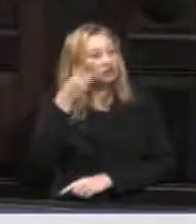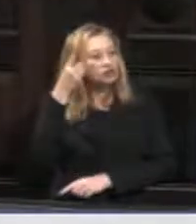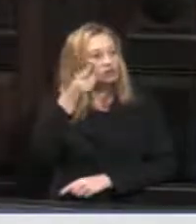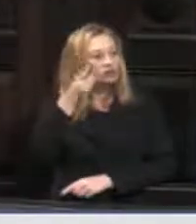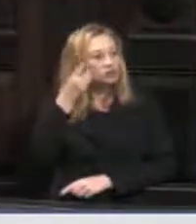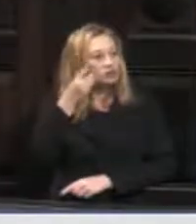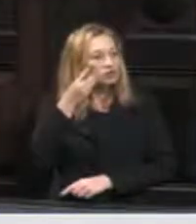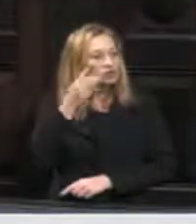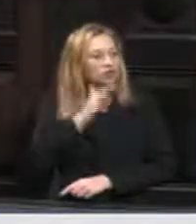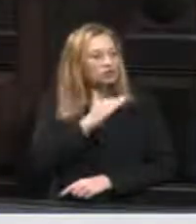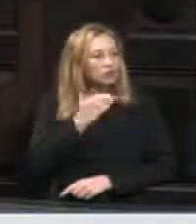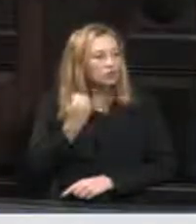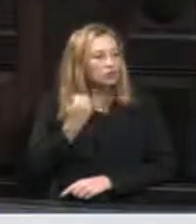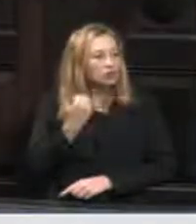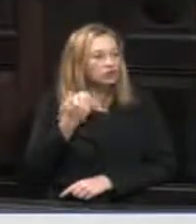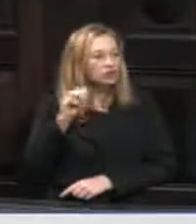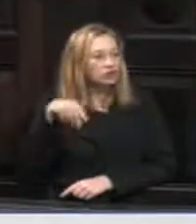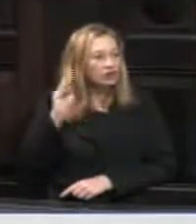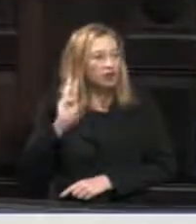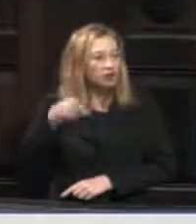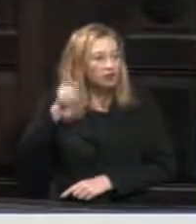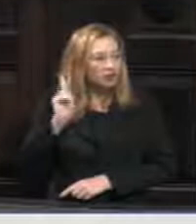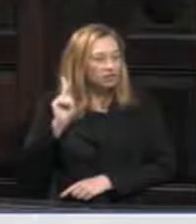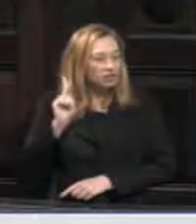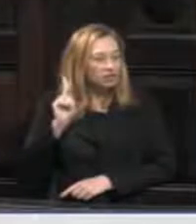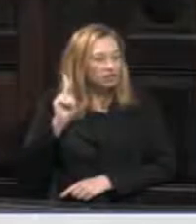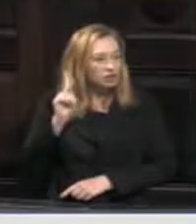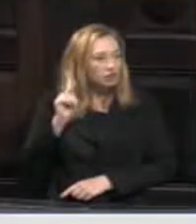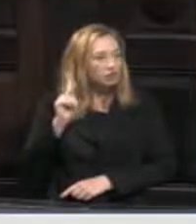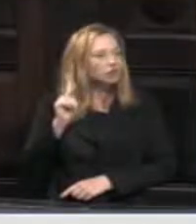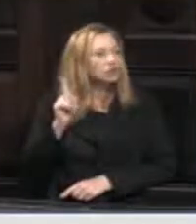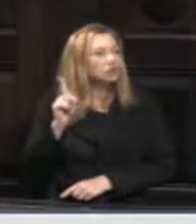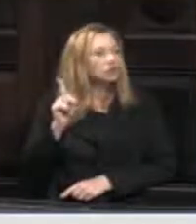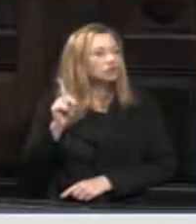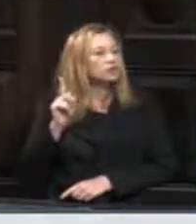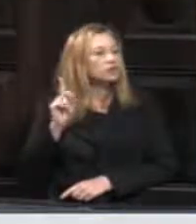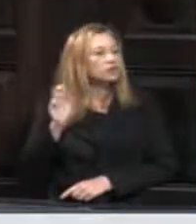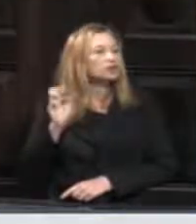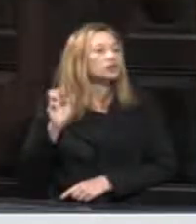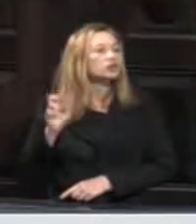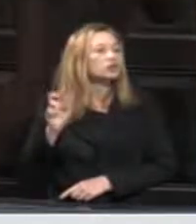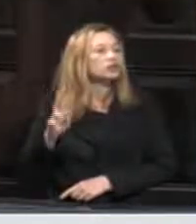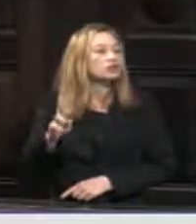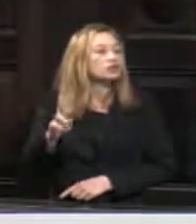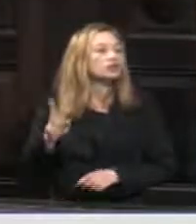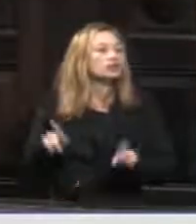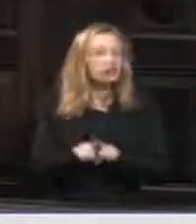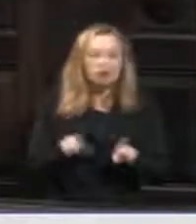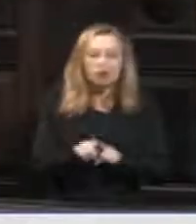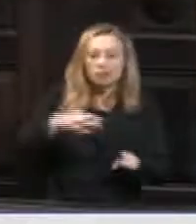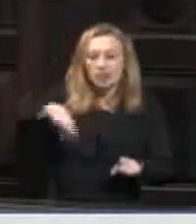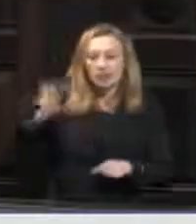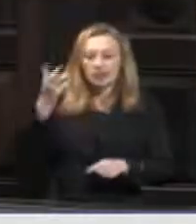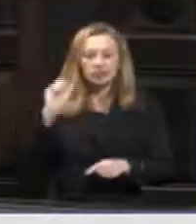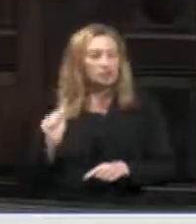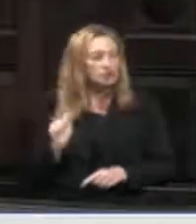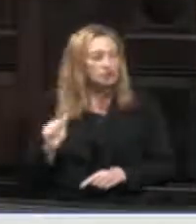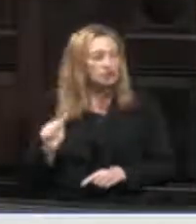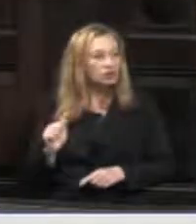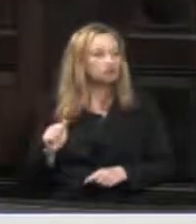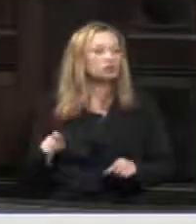e falecido Wagner Montes, a minha querida deputada Marta Rocha,